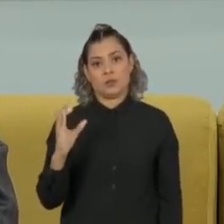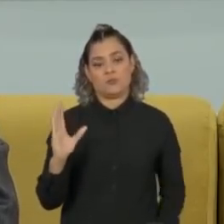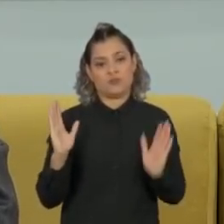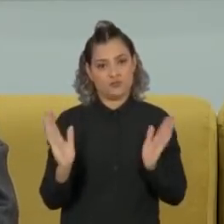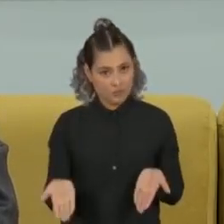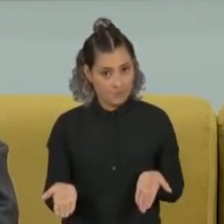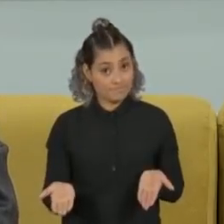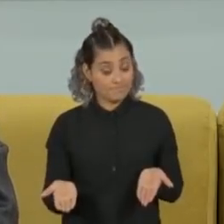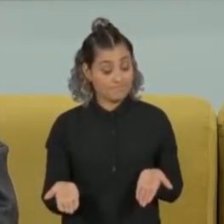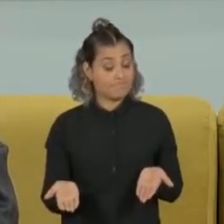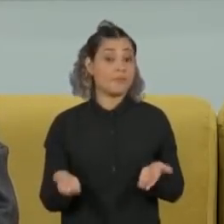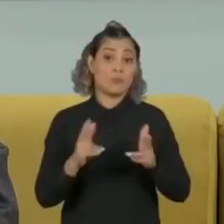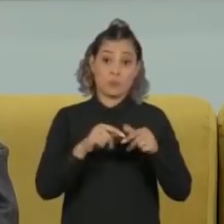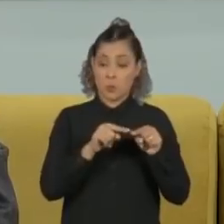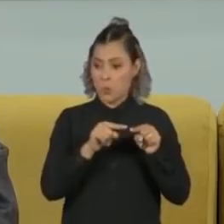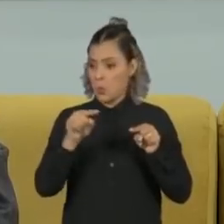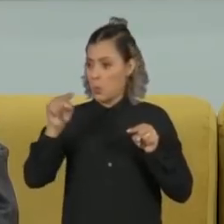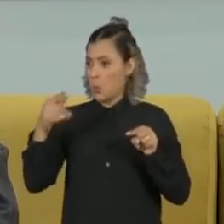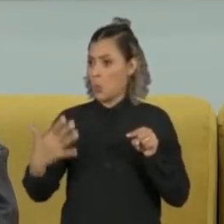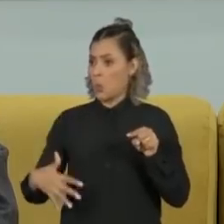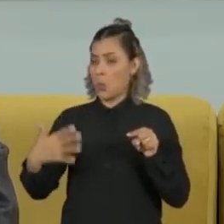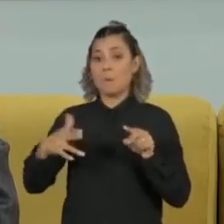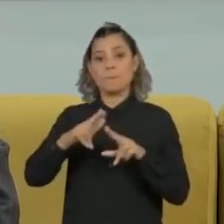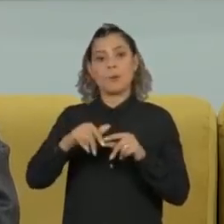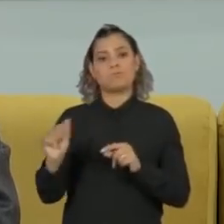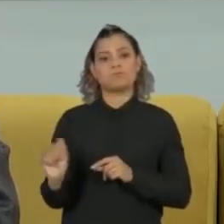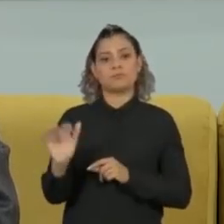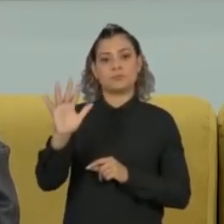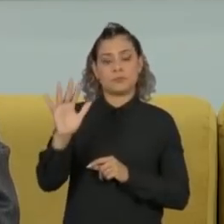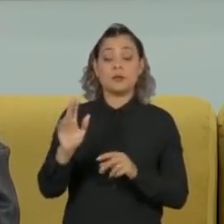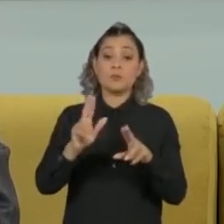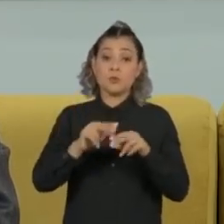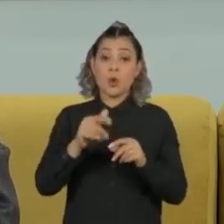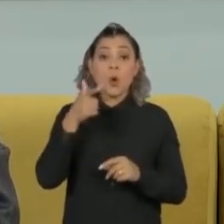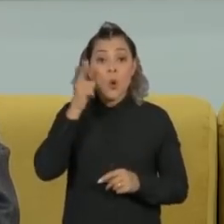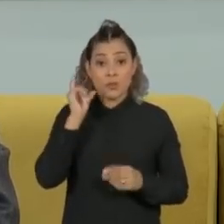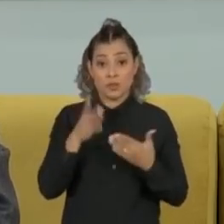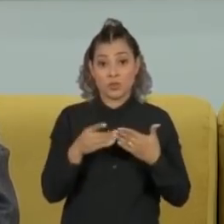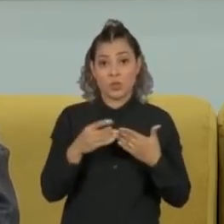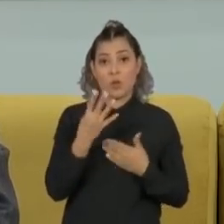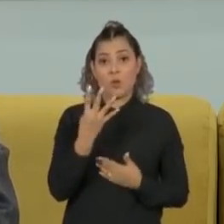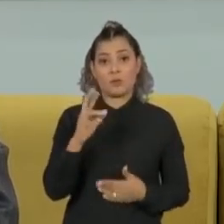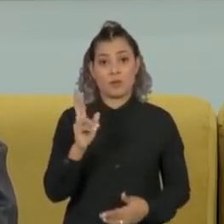4,32. Esse patamar é nominal e não conta a inflação. Ontem o dólar fechou a R$